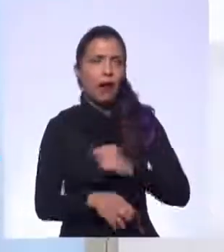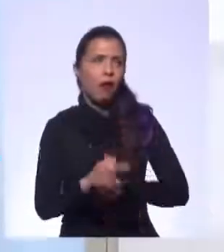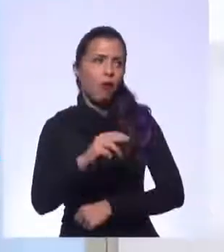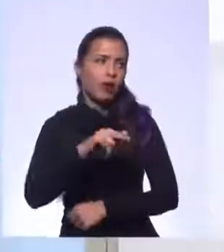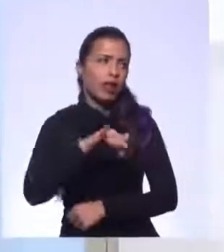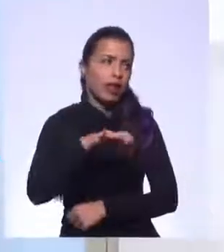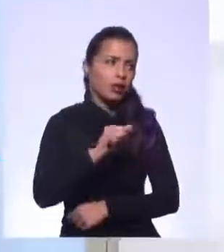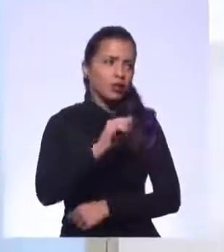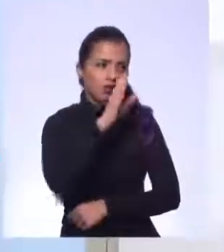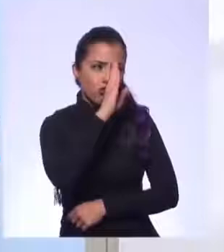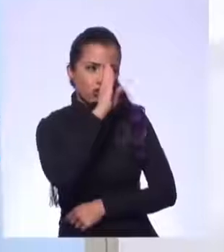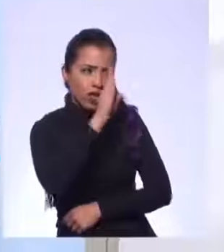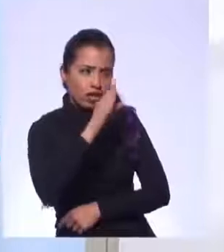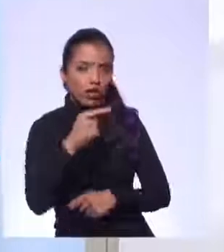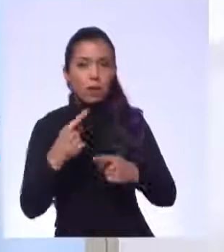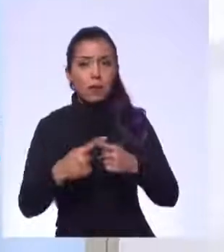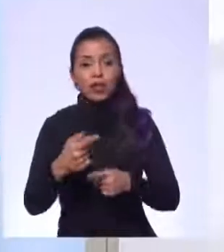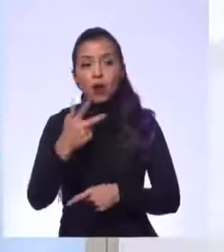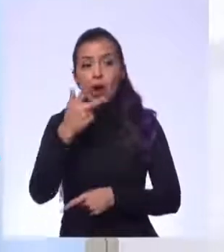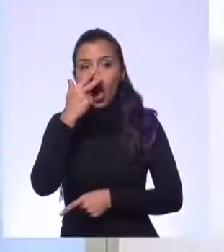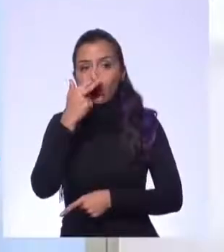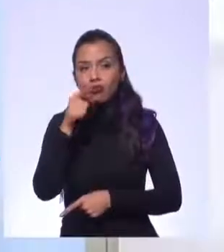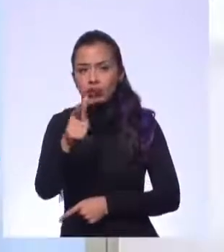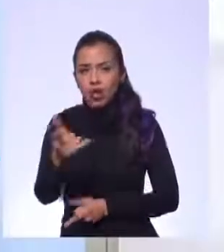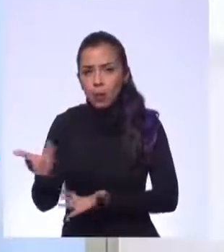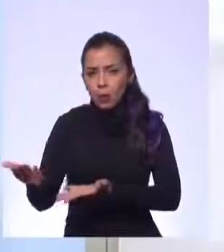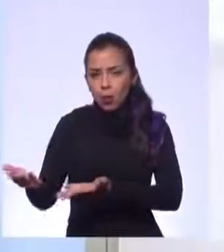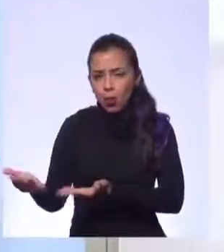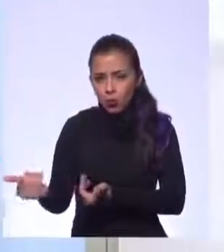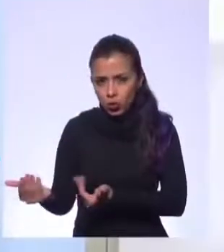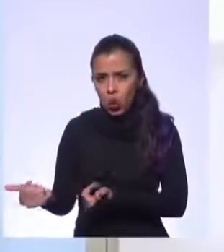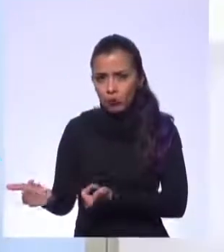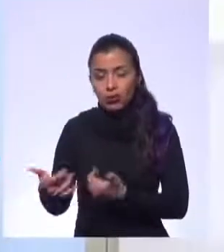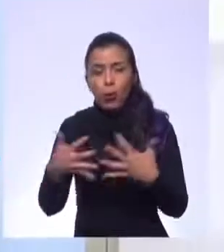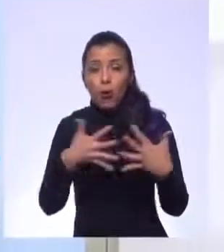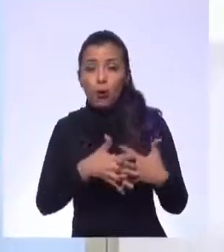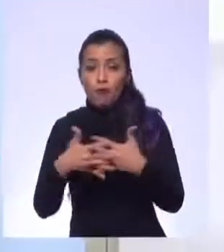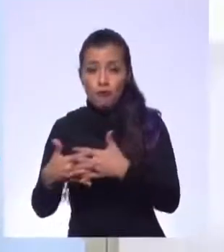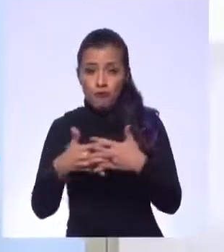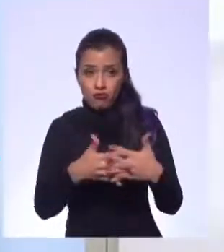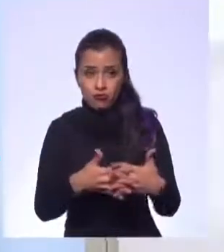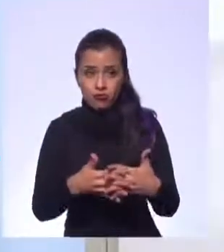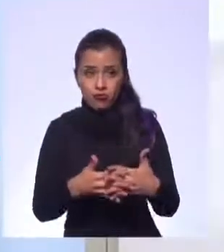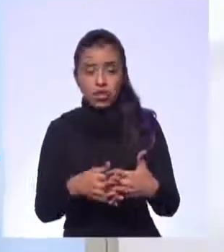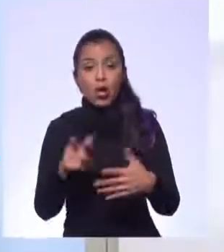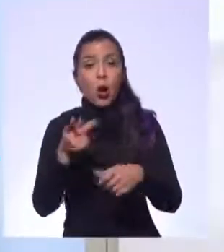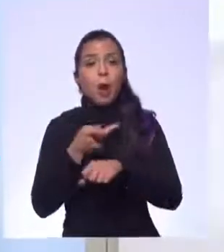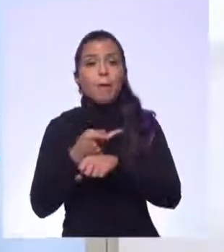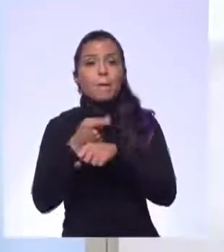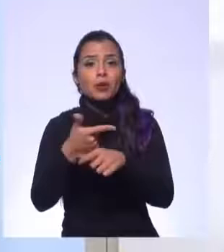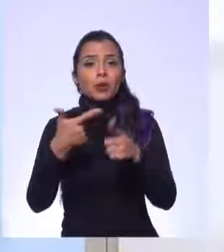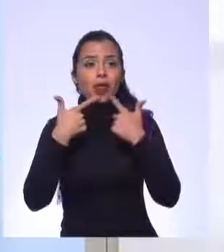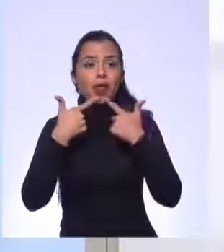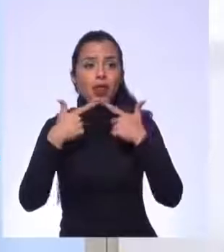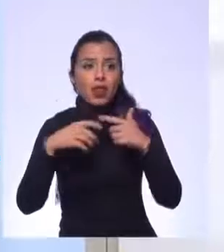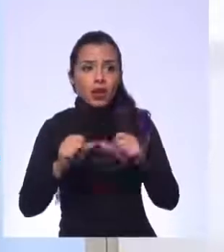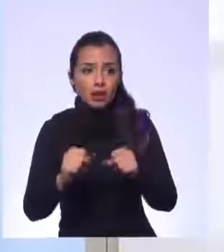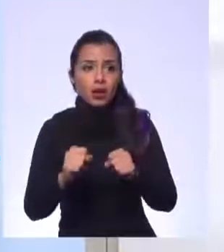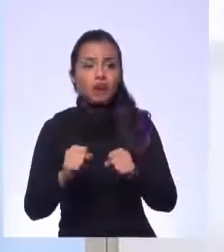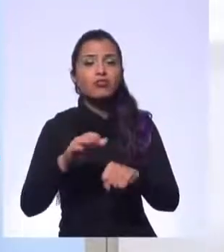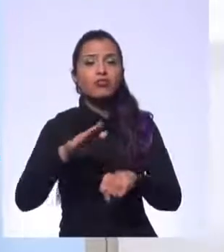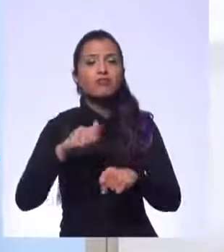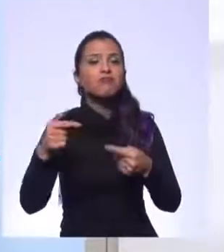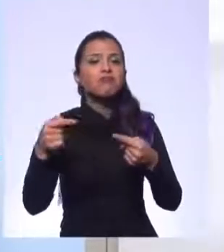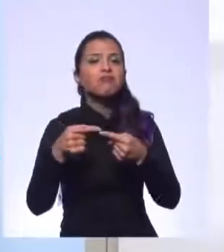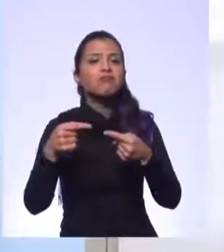cognato exato, porque eu acho que eles ainda são pequenos e eles vão se confundir. Então, procure uma linguagem mais adequada para o seu aluno.